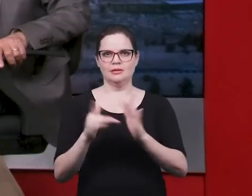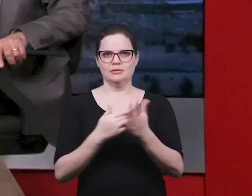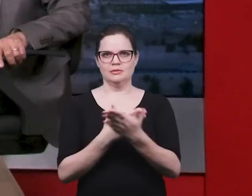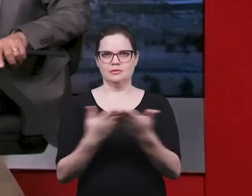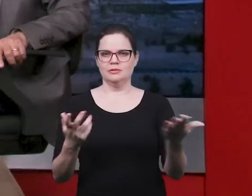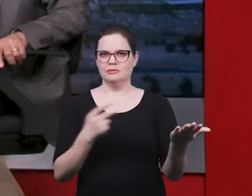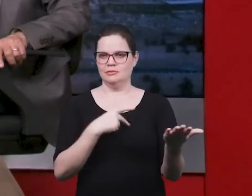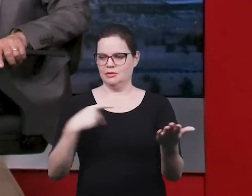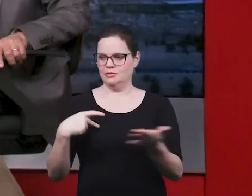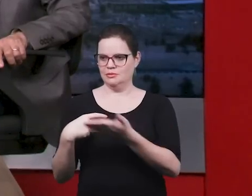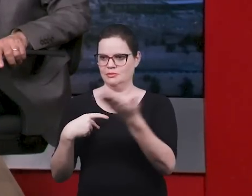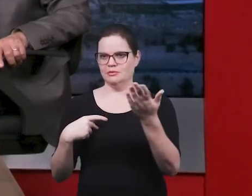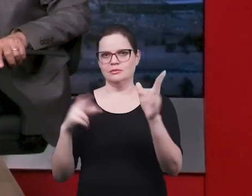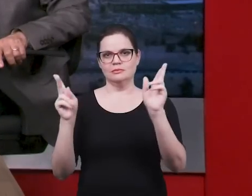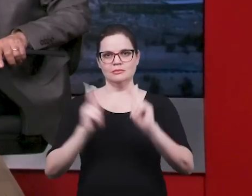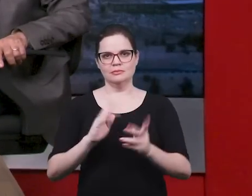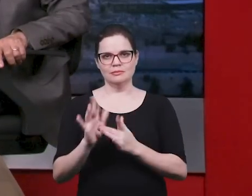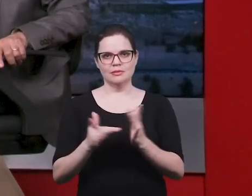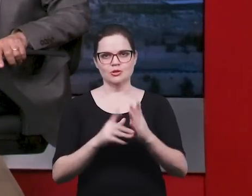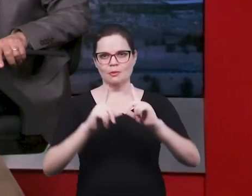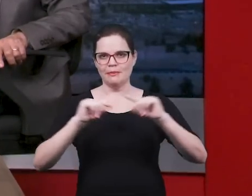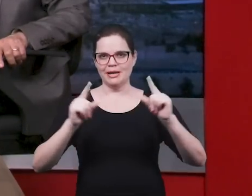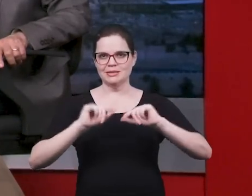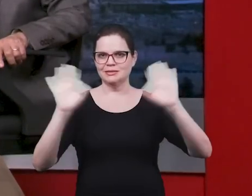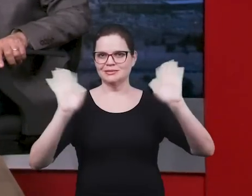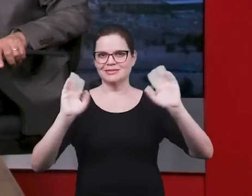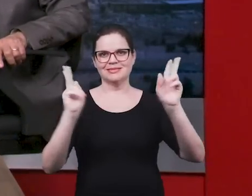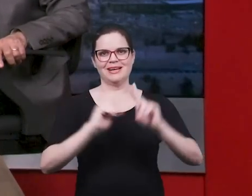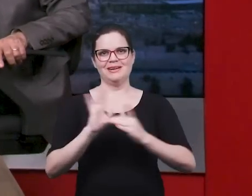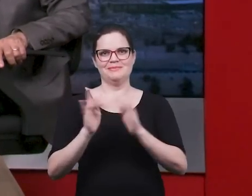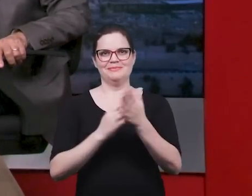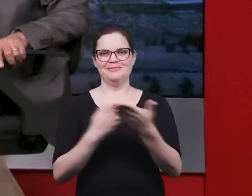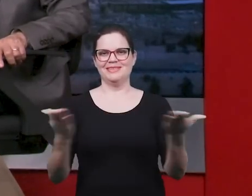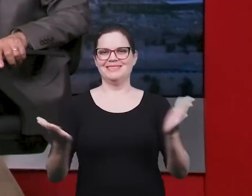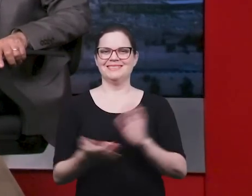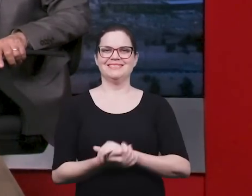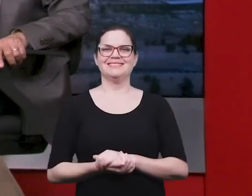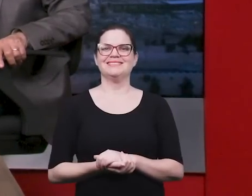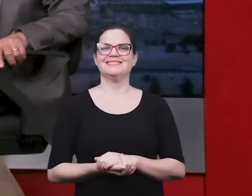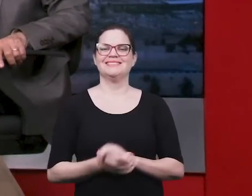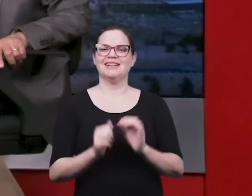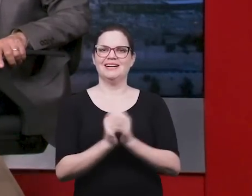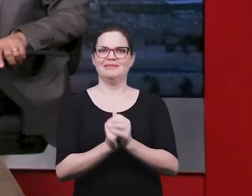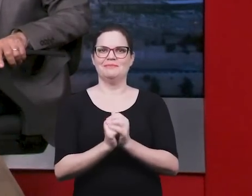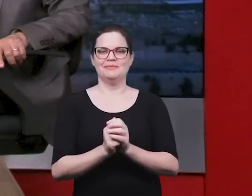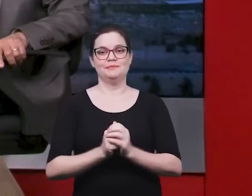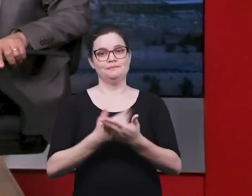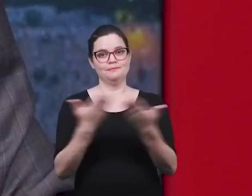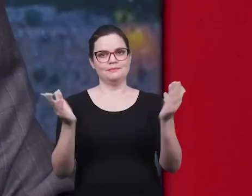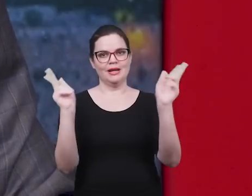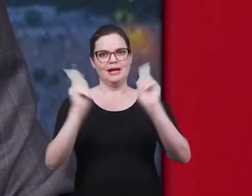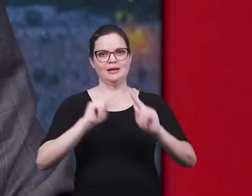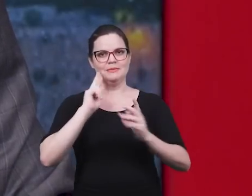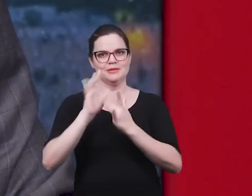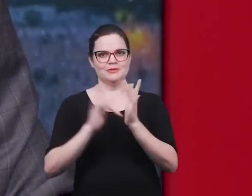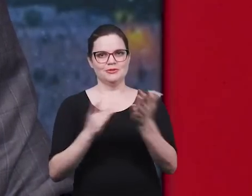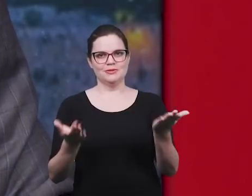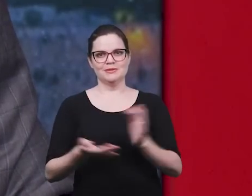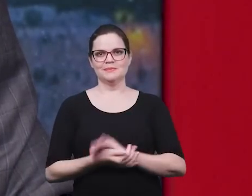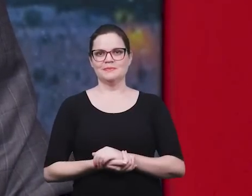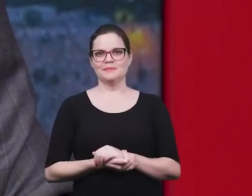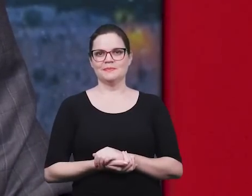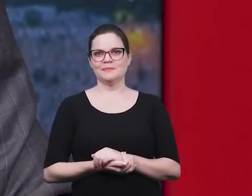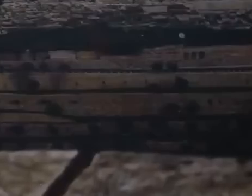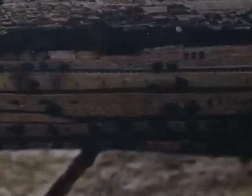Senhor. A paz do todos. Senhor a pastor todos. Kleber, Paz do pastor Senhor. Edilson em Brasília, a paz do Senhor. A paz do Senhor, paz do Senhor. Amém. E a todos, a paz